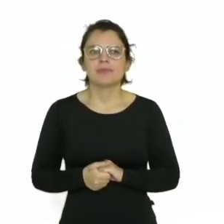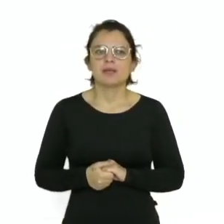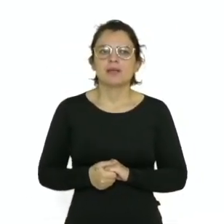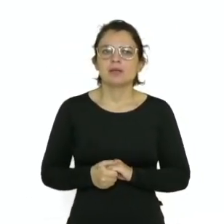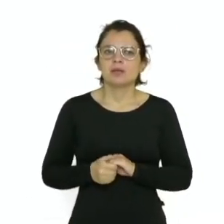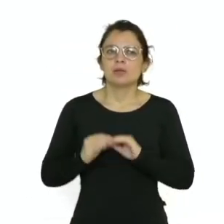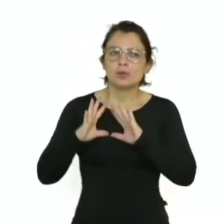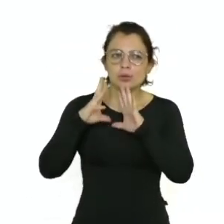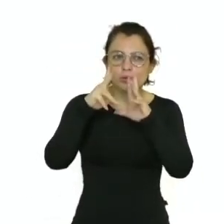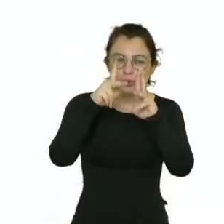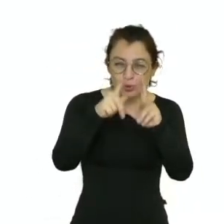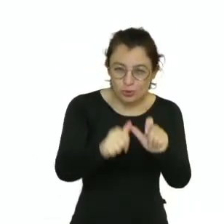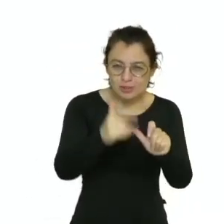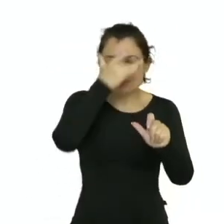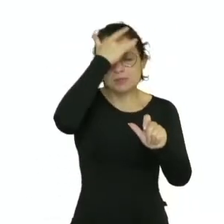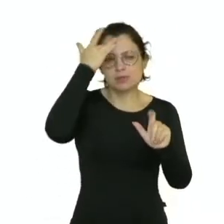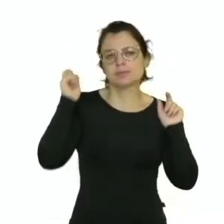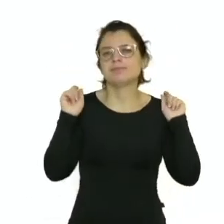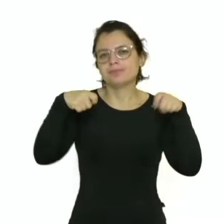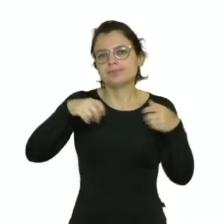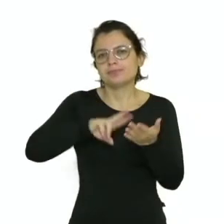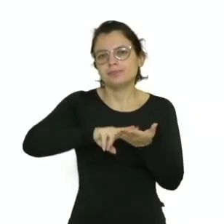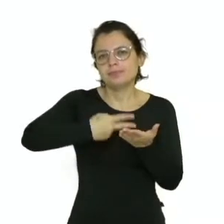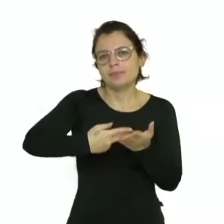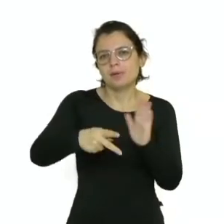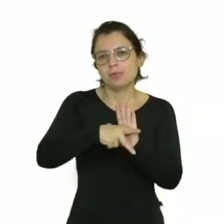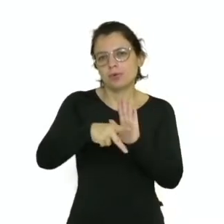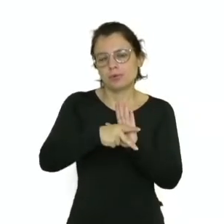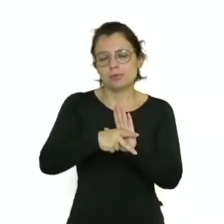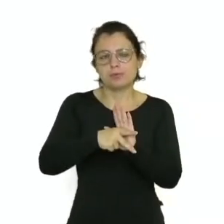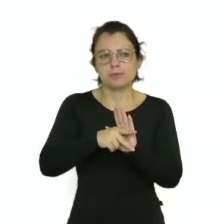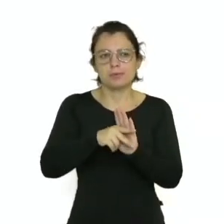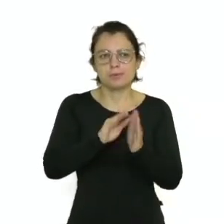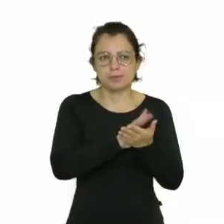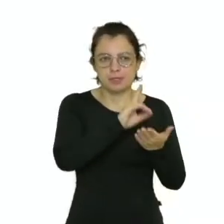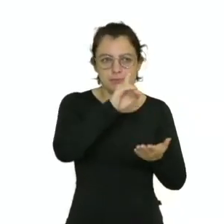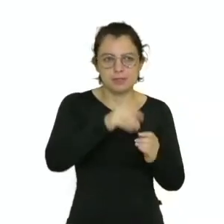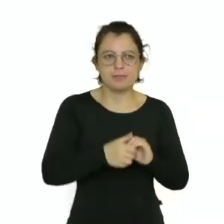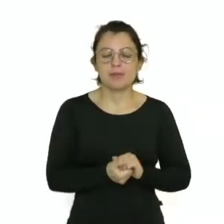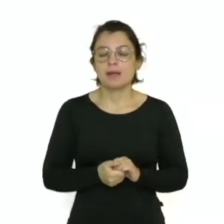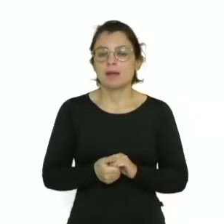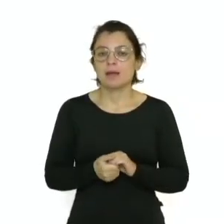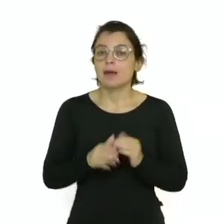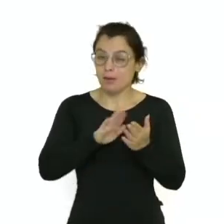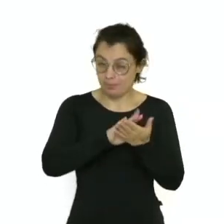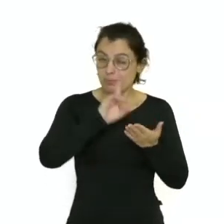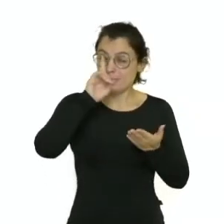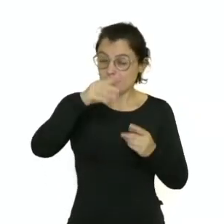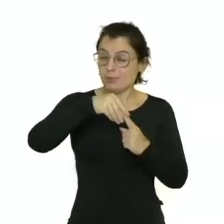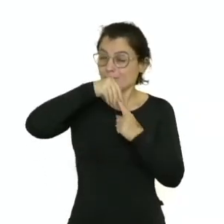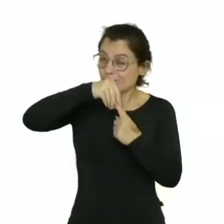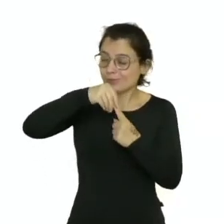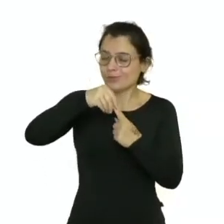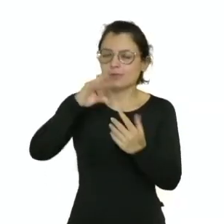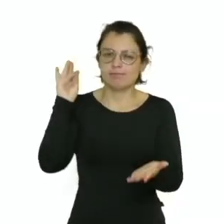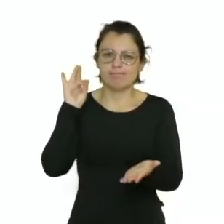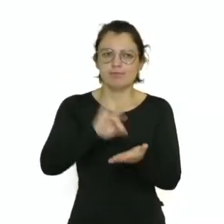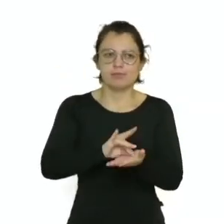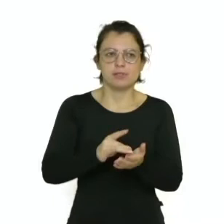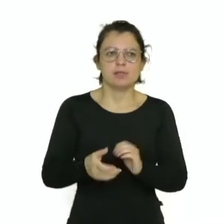que todos podiam interpretar a Bíblia, né? Que é a única fonte da verdade. Defendia também que o